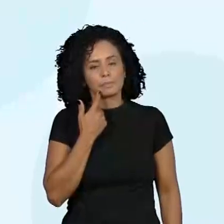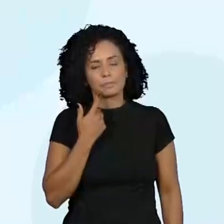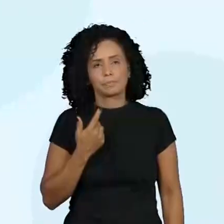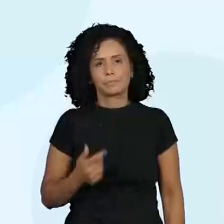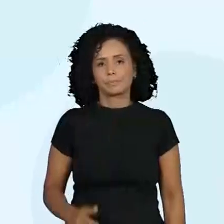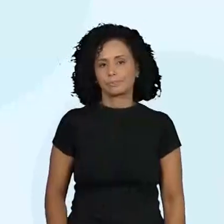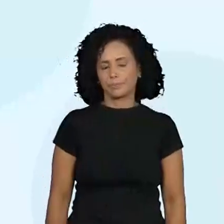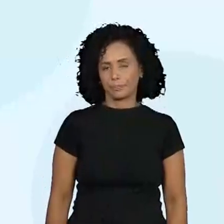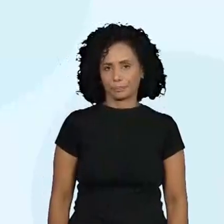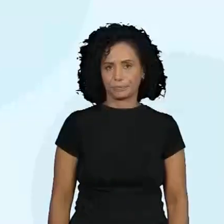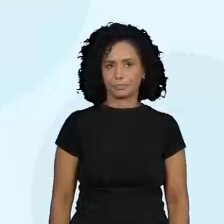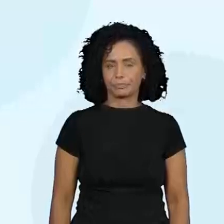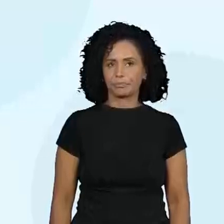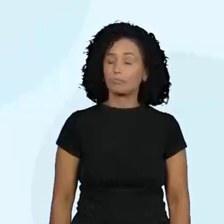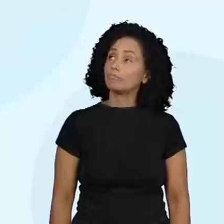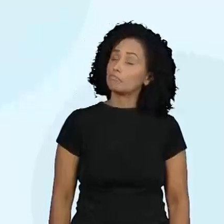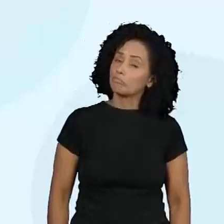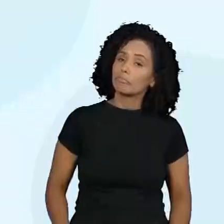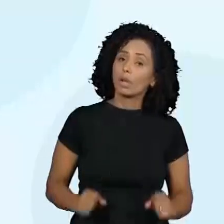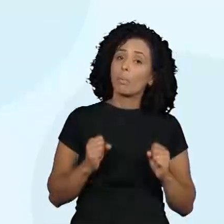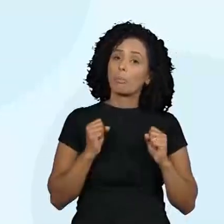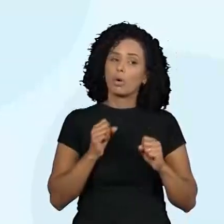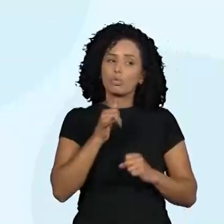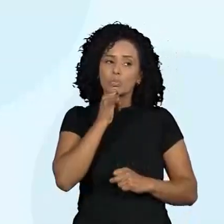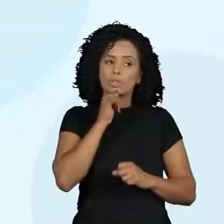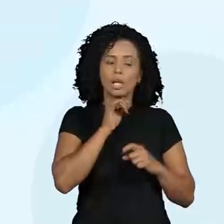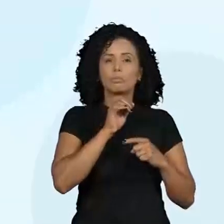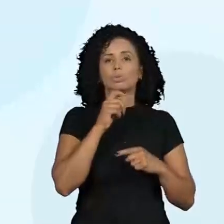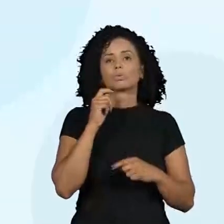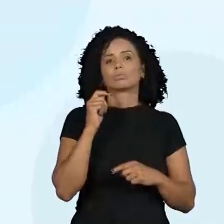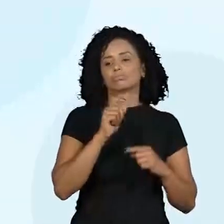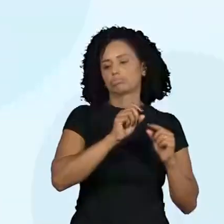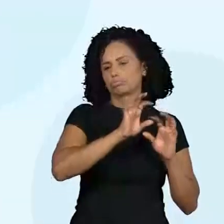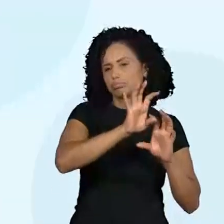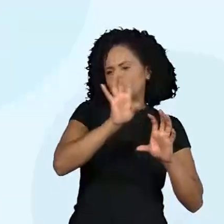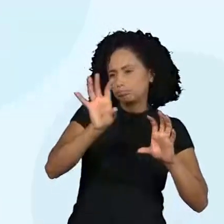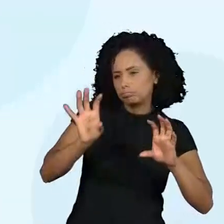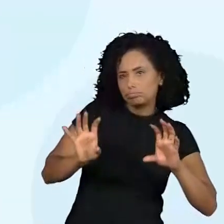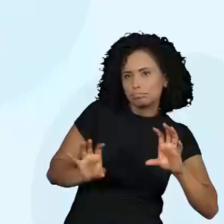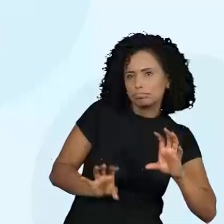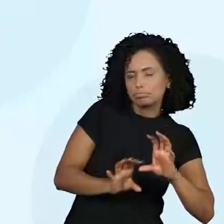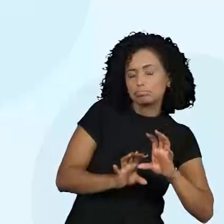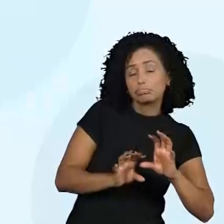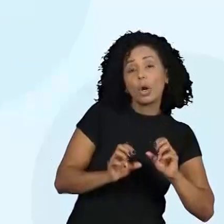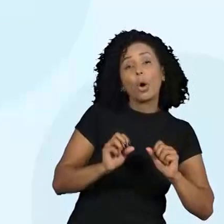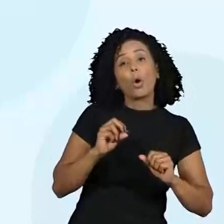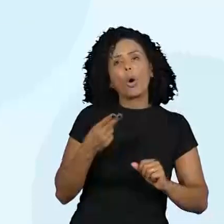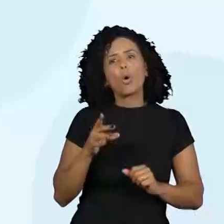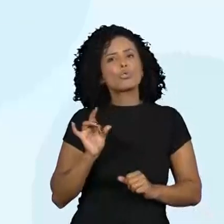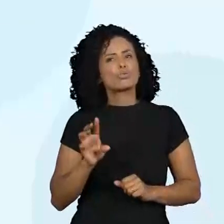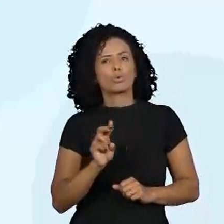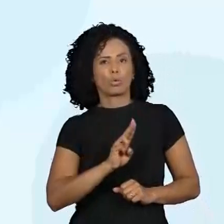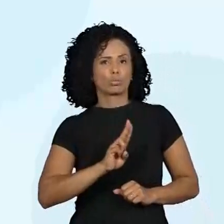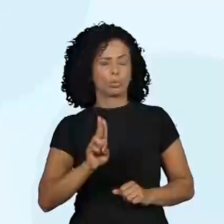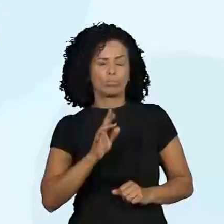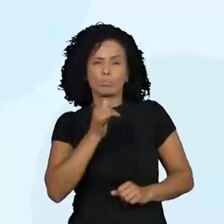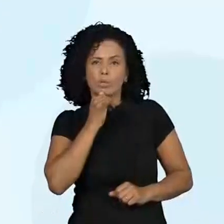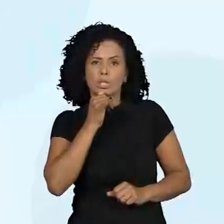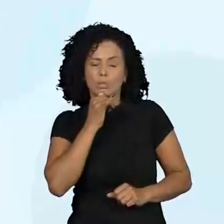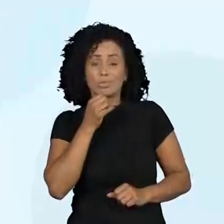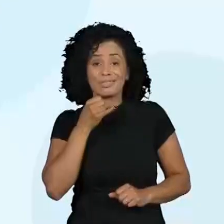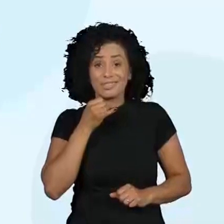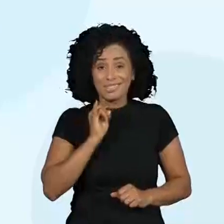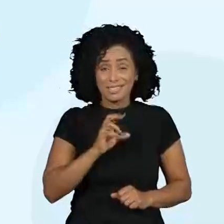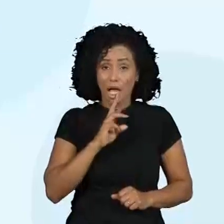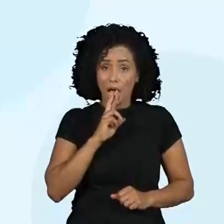outros nomes? Podemos colocar aí as regiões também, não é? Ou apenas os nomes. Mas se formos colocar